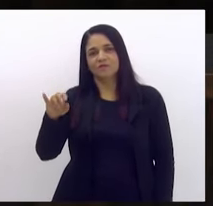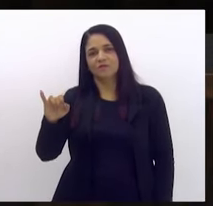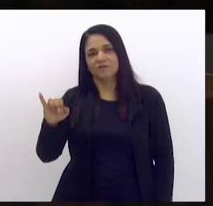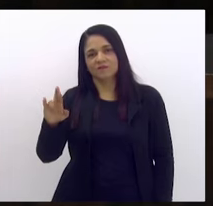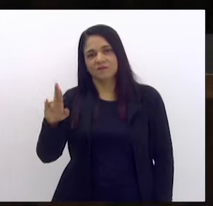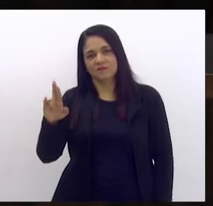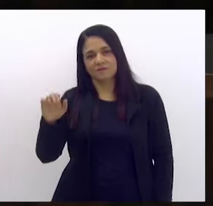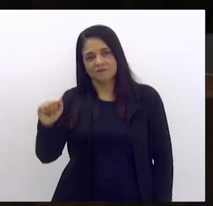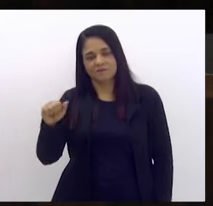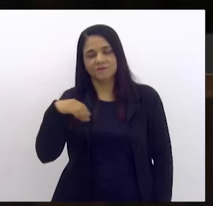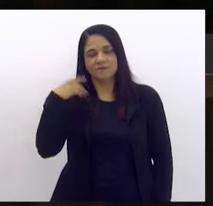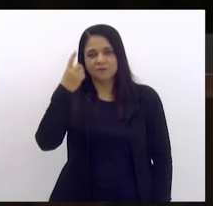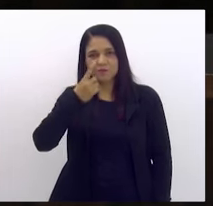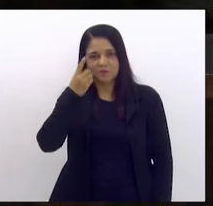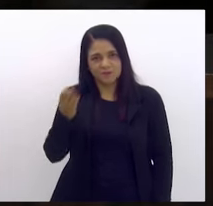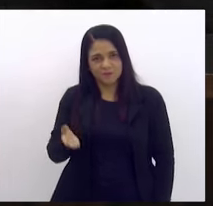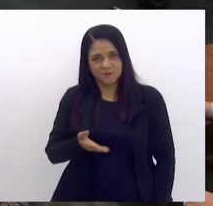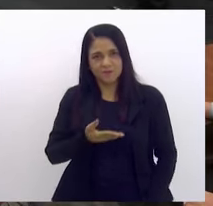Vieira.